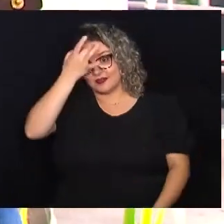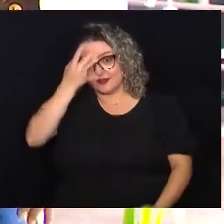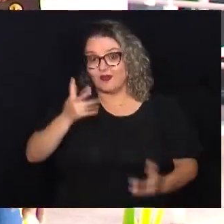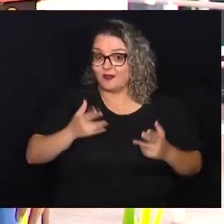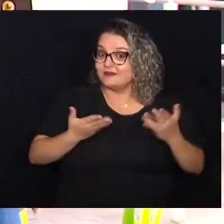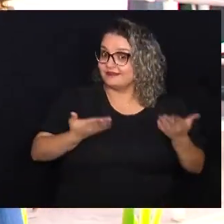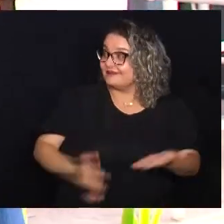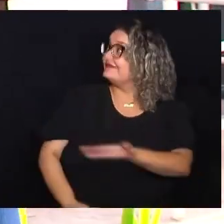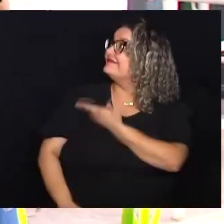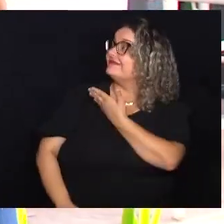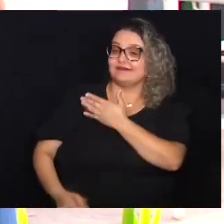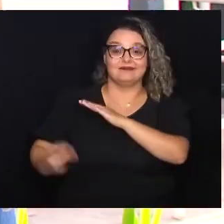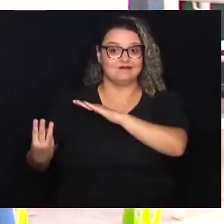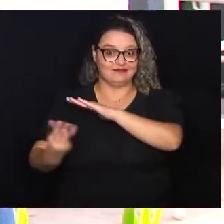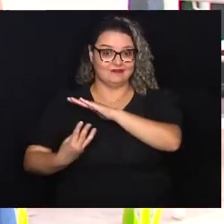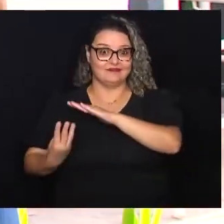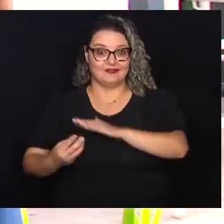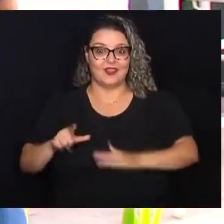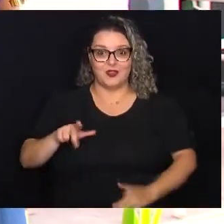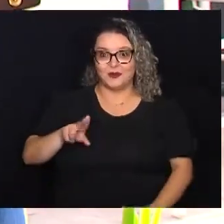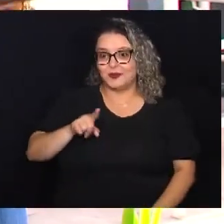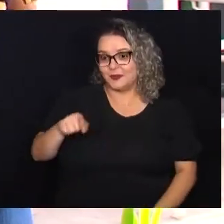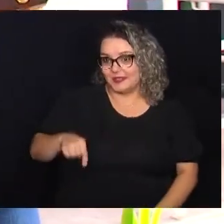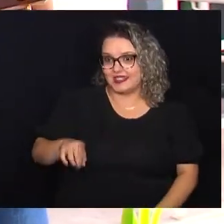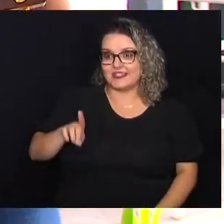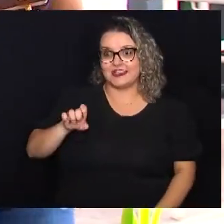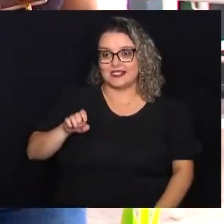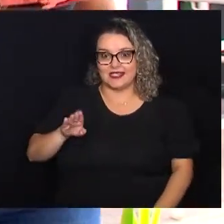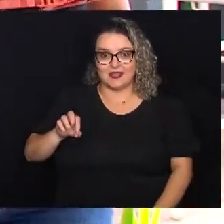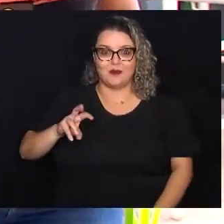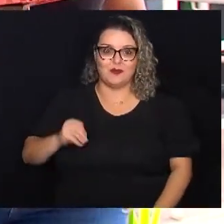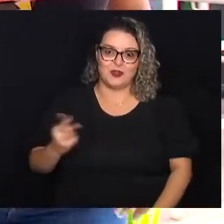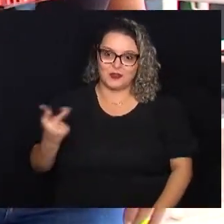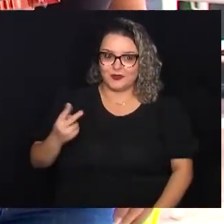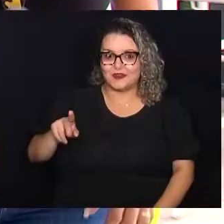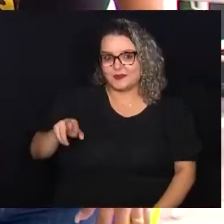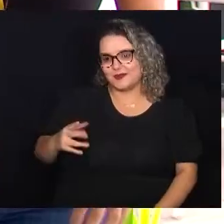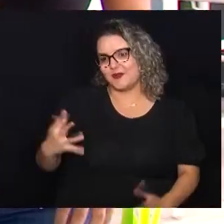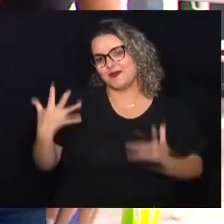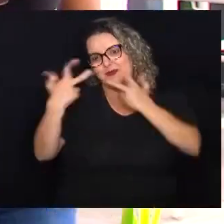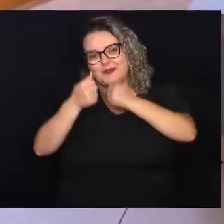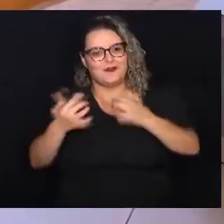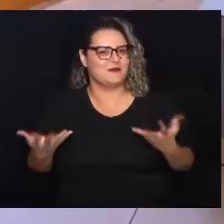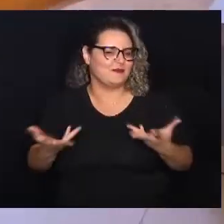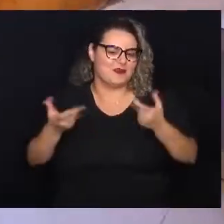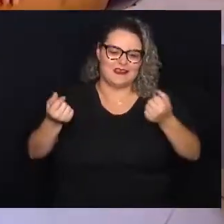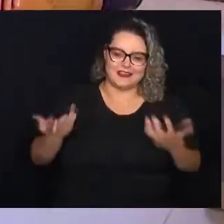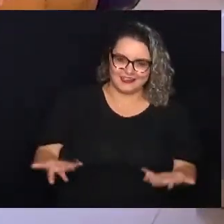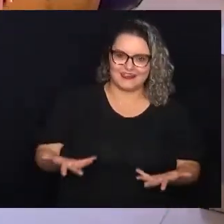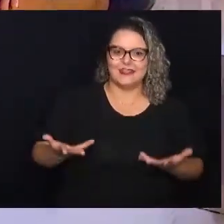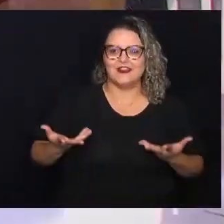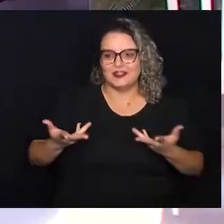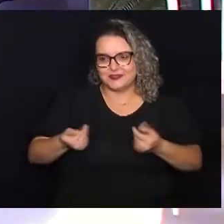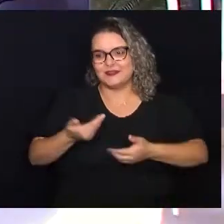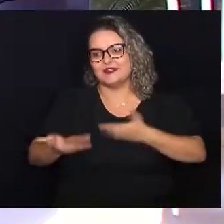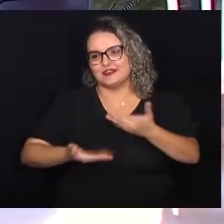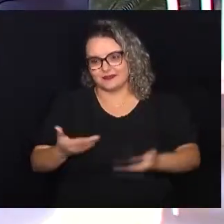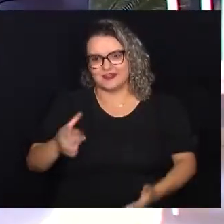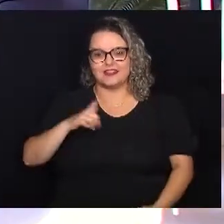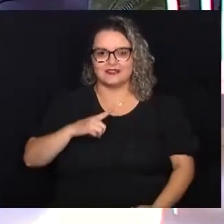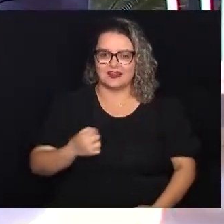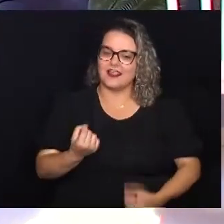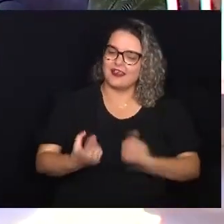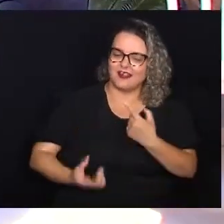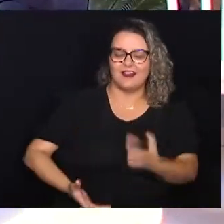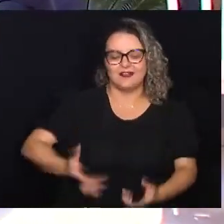ó, são terceirizados, né, o Luiz, a Débora, os dois irmãos. Olha que coisa maravilhosa, dando um show. Eu acho que todo servidor ele tem algum